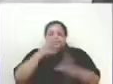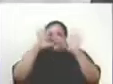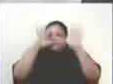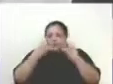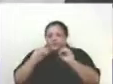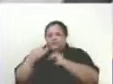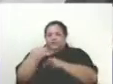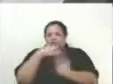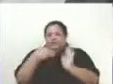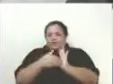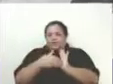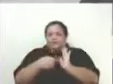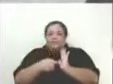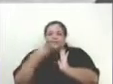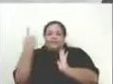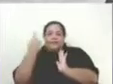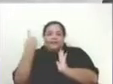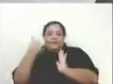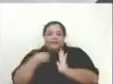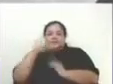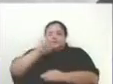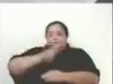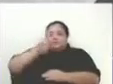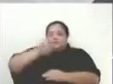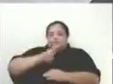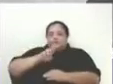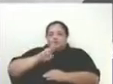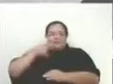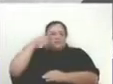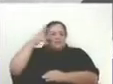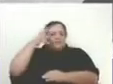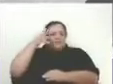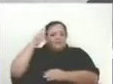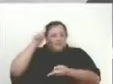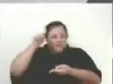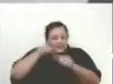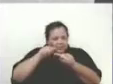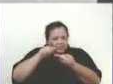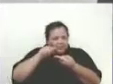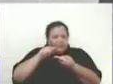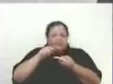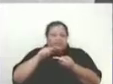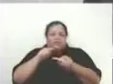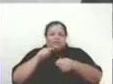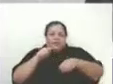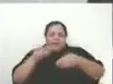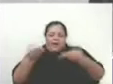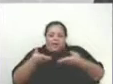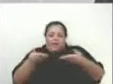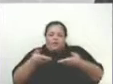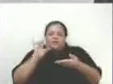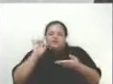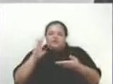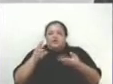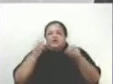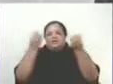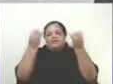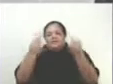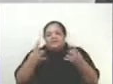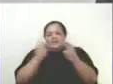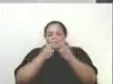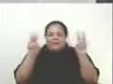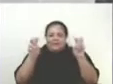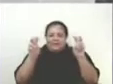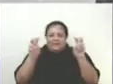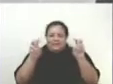Faço uso do pequeno expediente, lembrando que nesse momento a gente só pode falar das matérias que a gente apresentou, mas acho que vale a